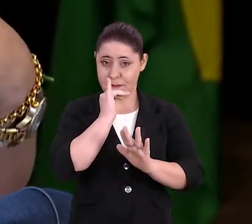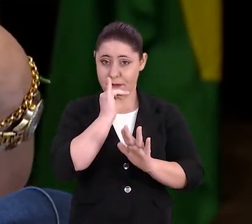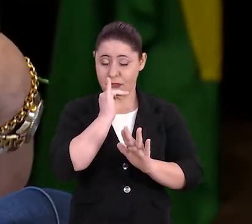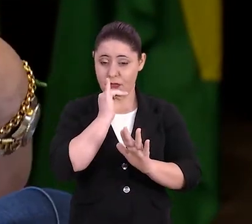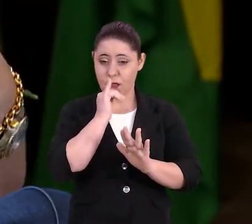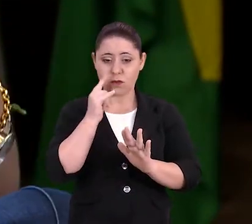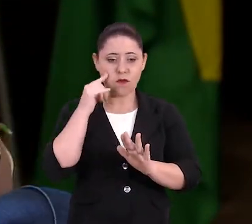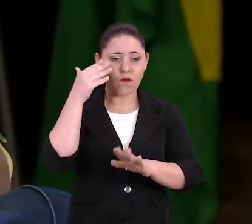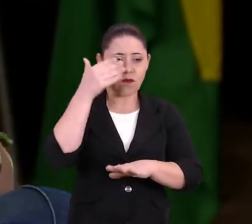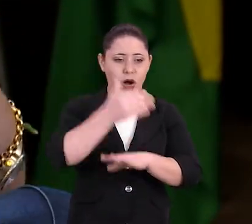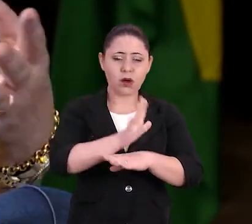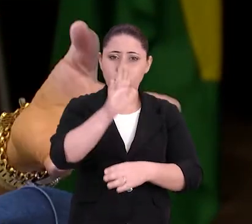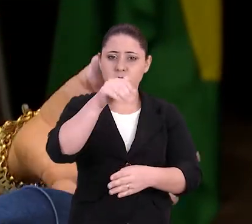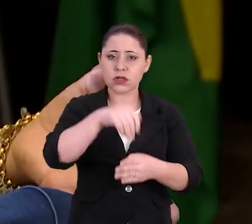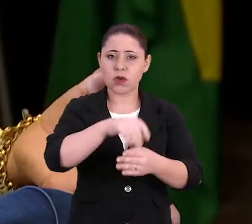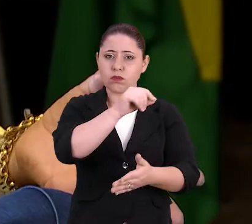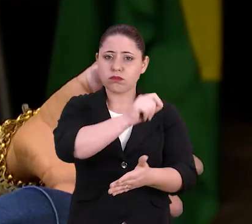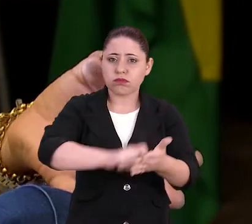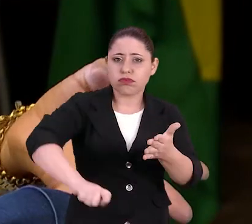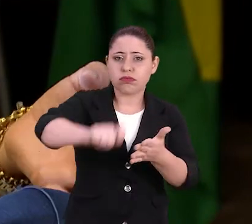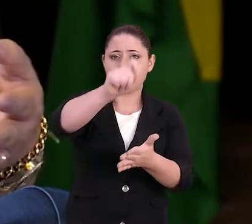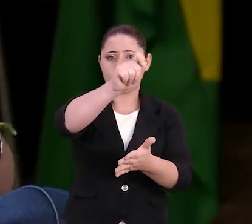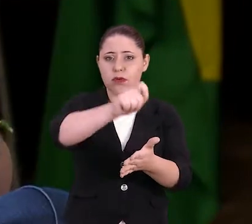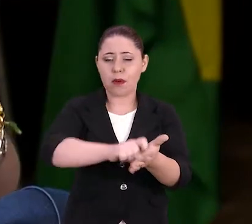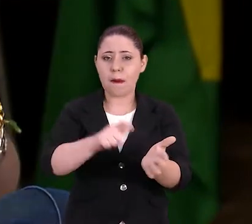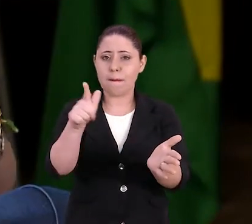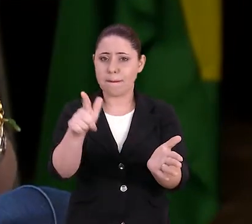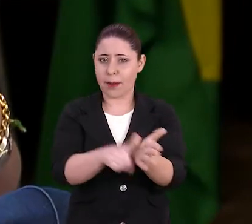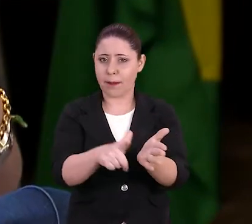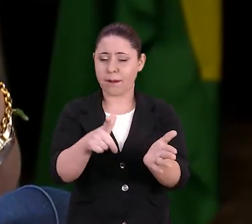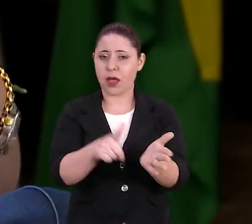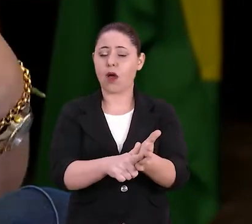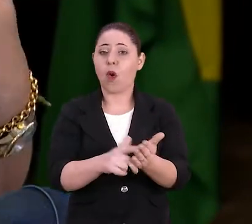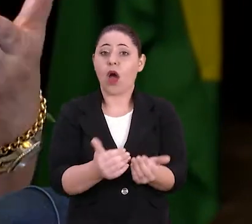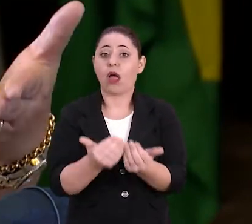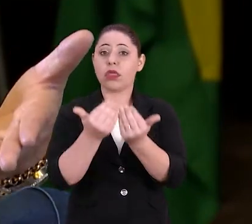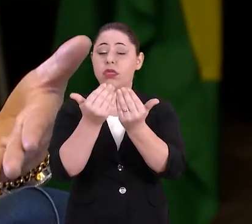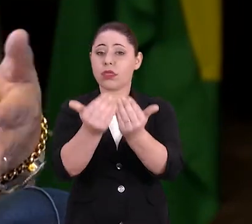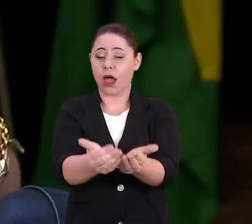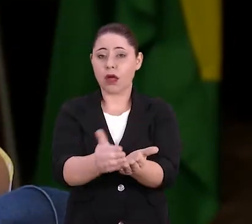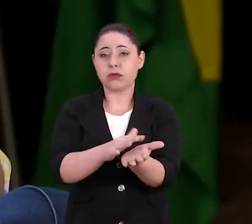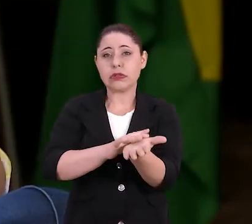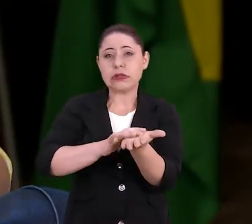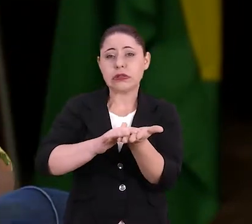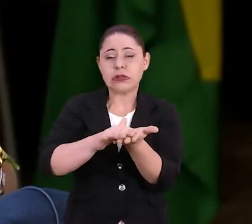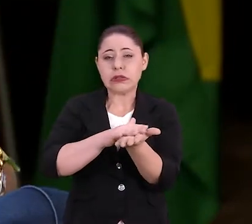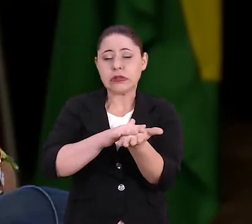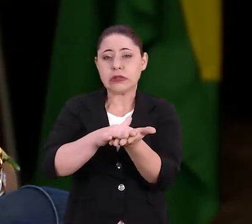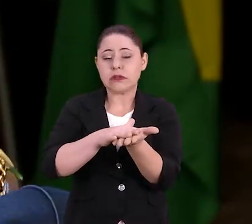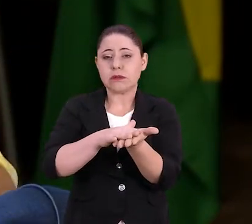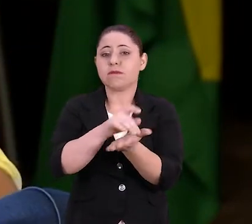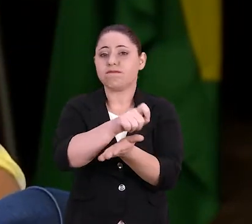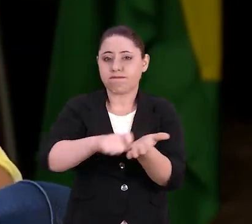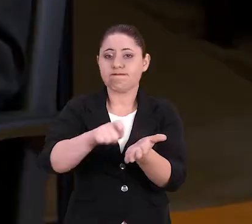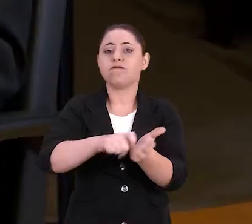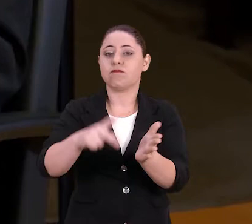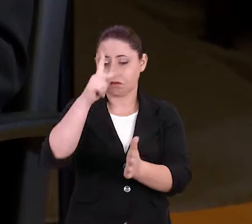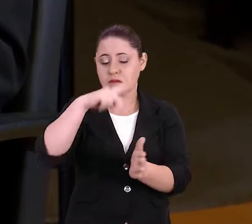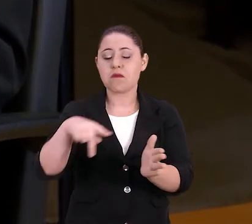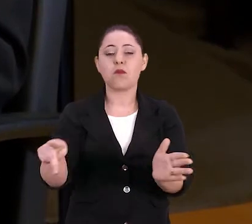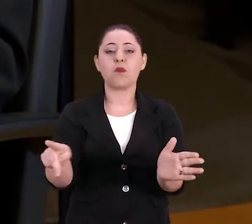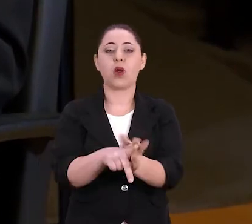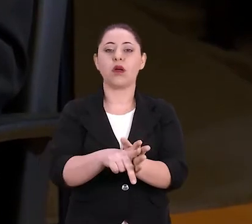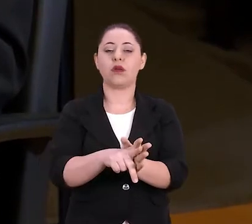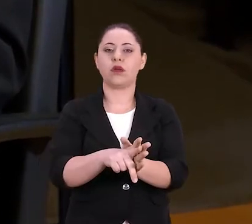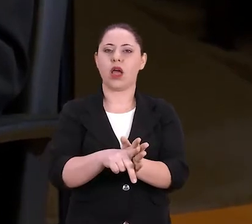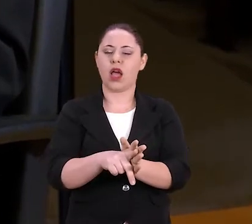a gente partir para uma eleição manual, né, com votação em cédula, é fornecido a cédula guia para ele poder registrar o voto. E